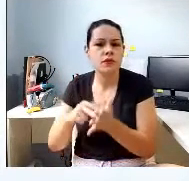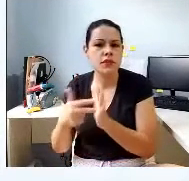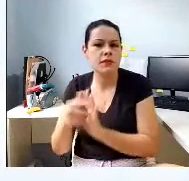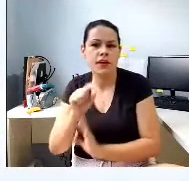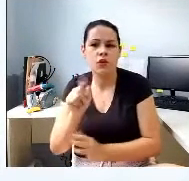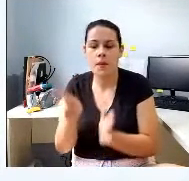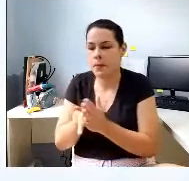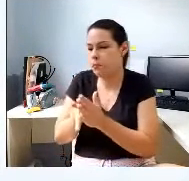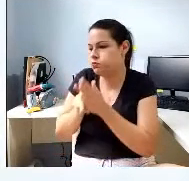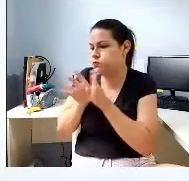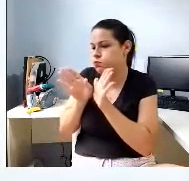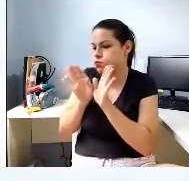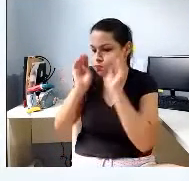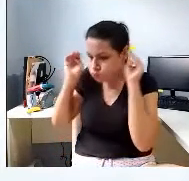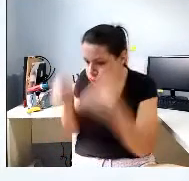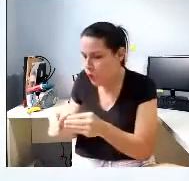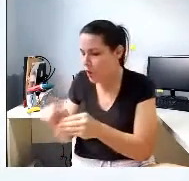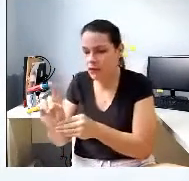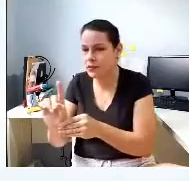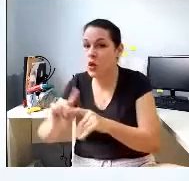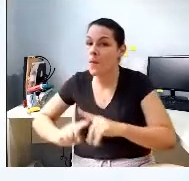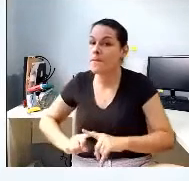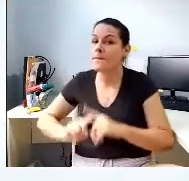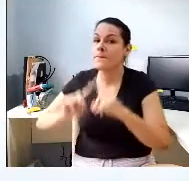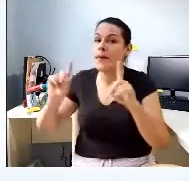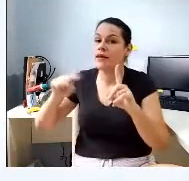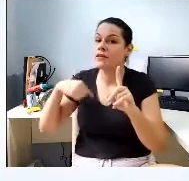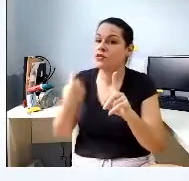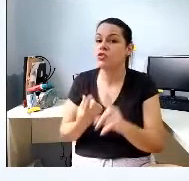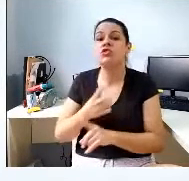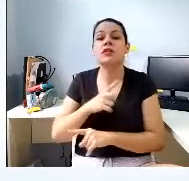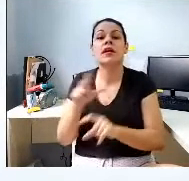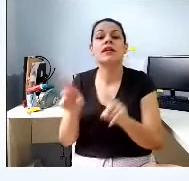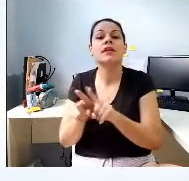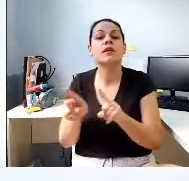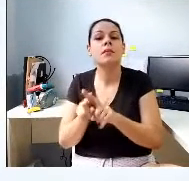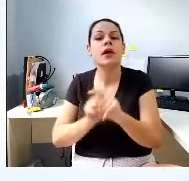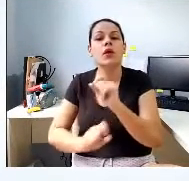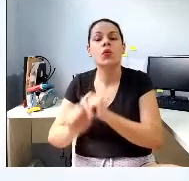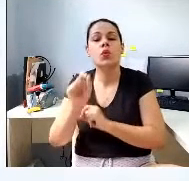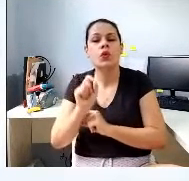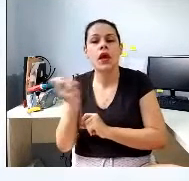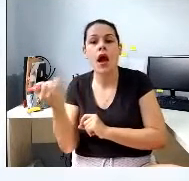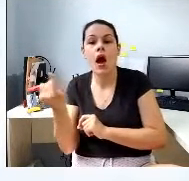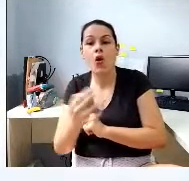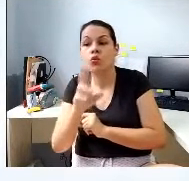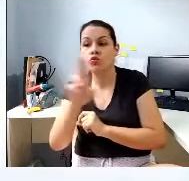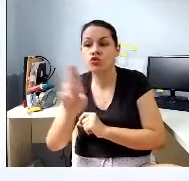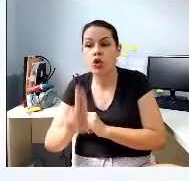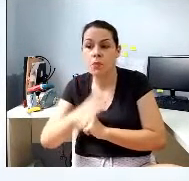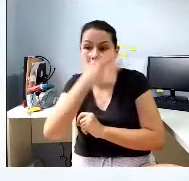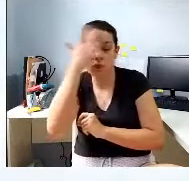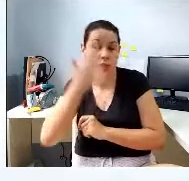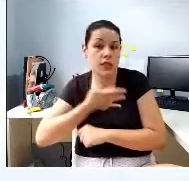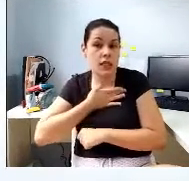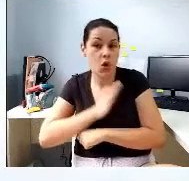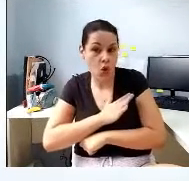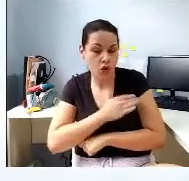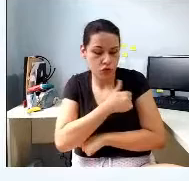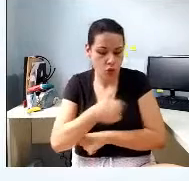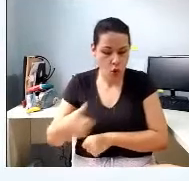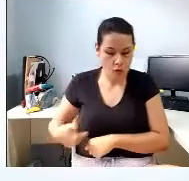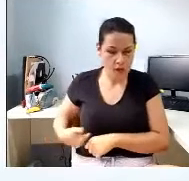raiz. Sim, porém, sim. Nós temos também grandes nomes da oposição também